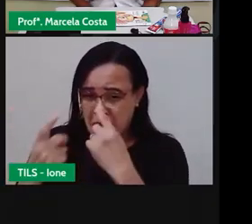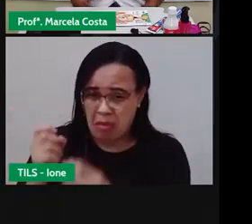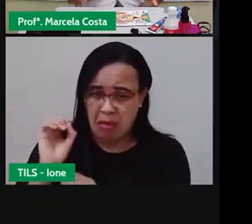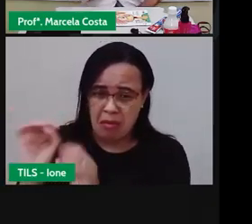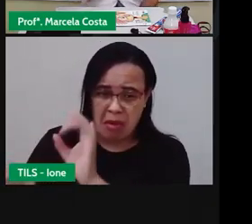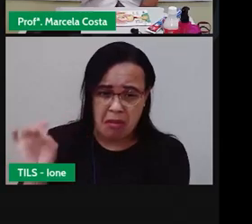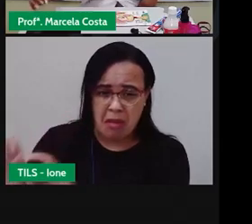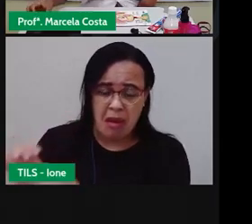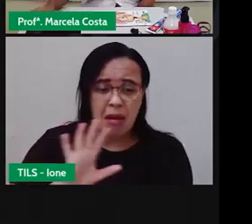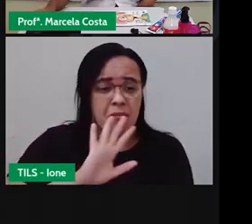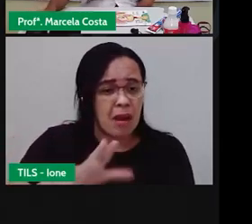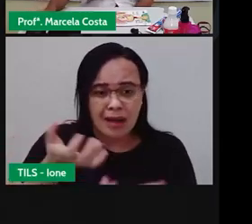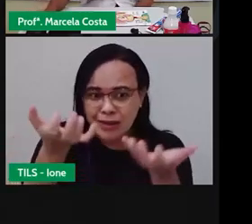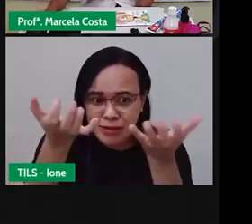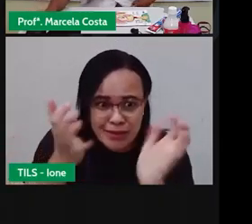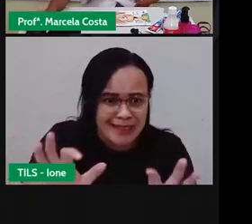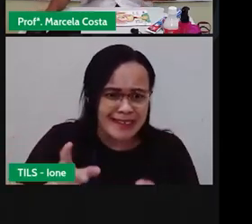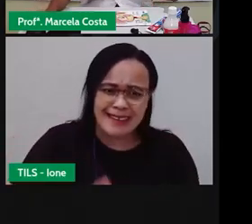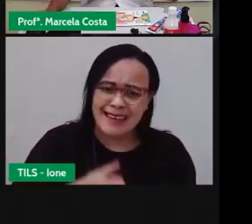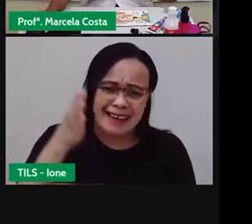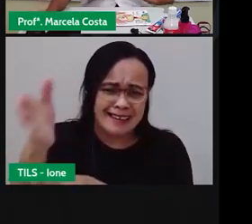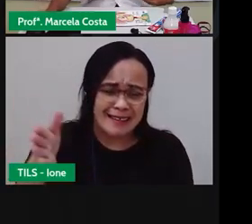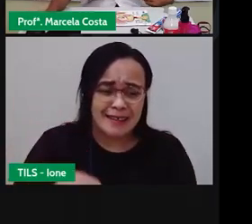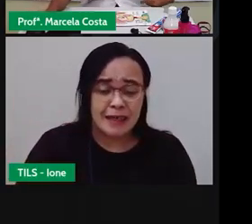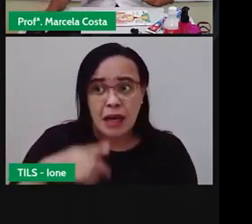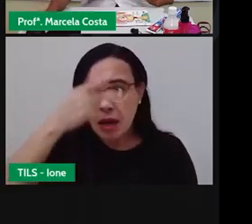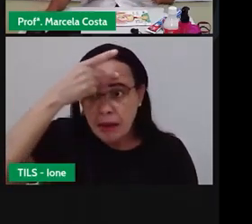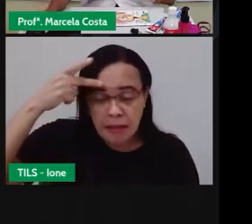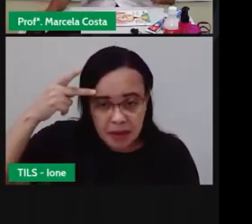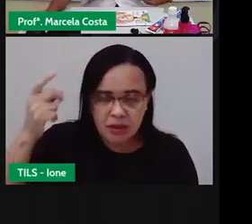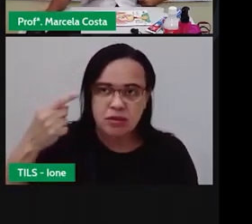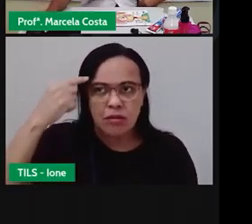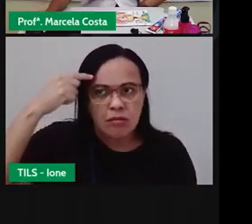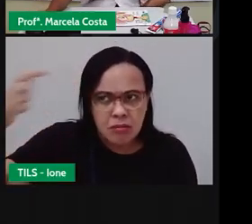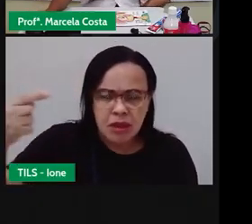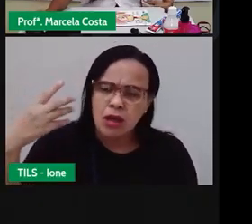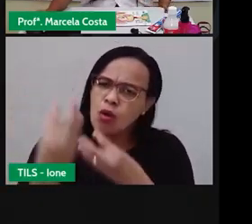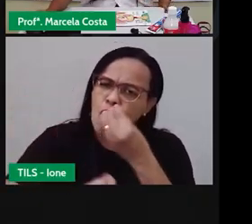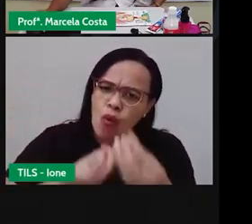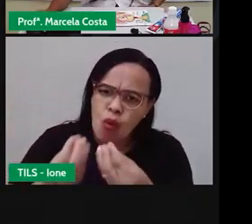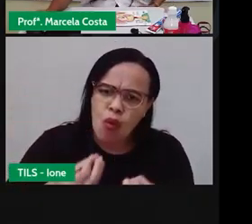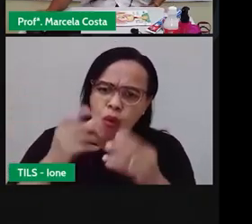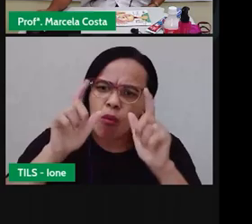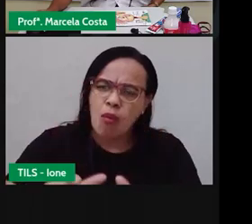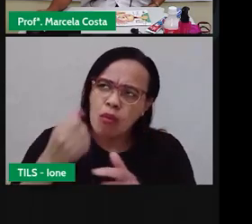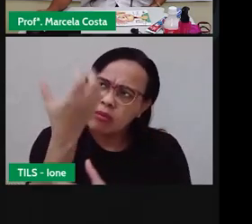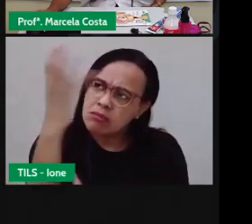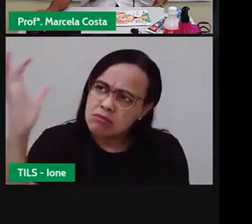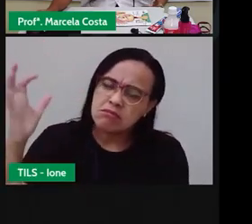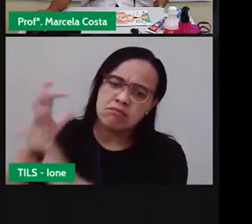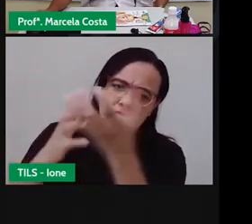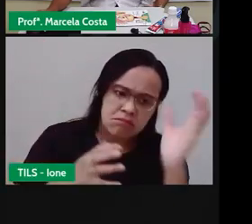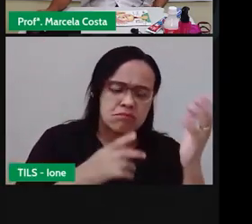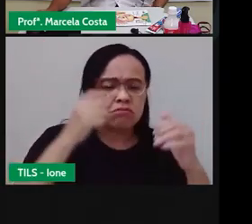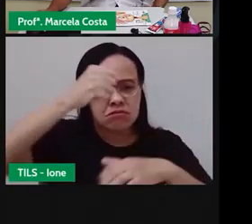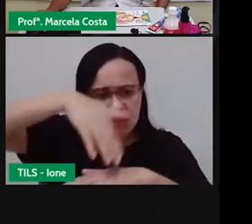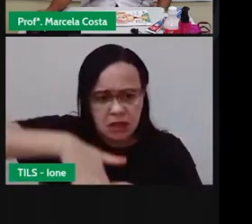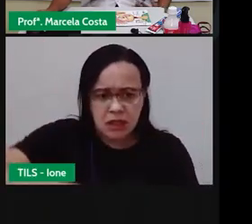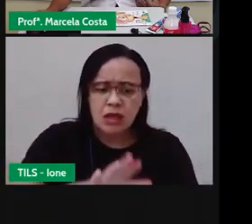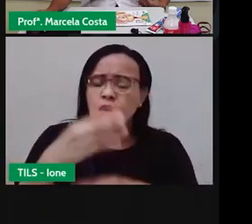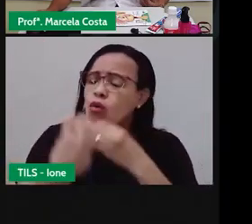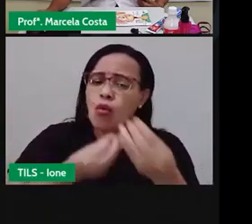ir para lá! Queremos que as pessoas pensem como cuidar do meio ambiente. Resgatar o verdadeiro significado de